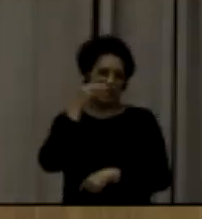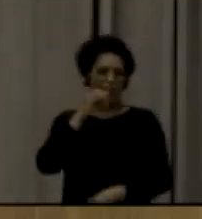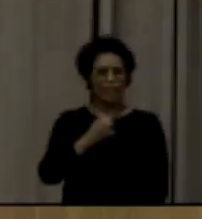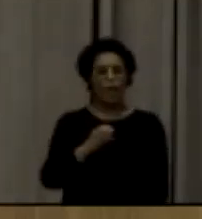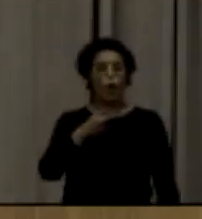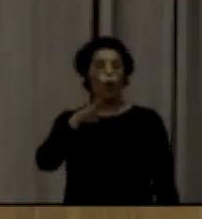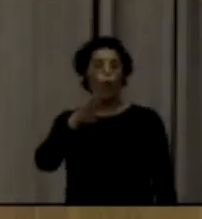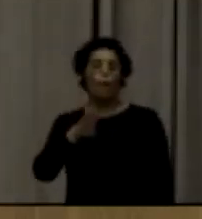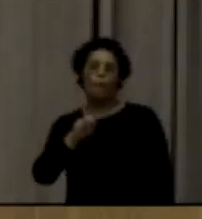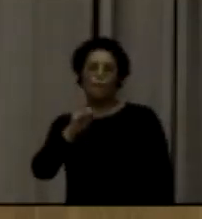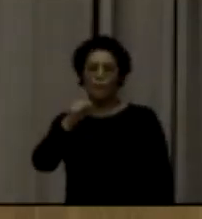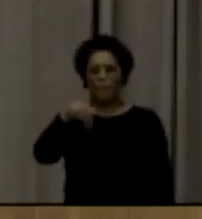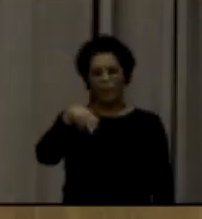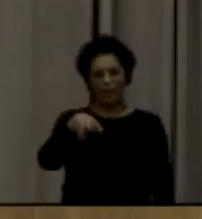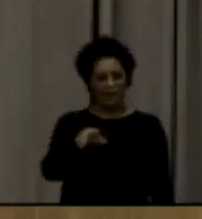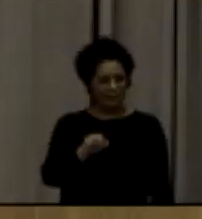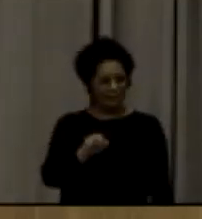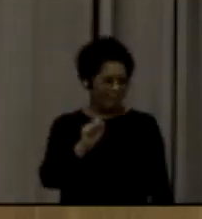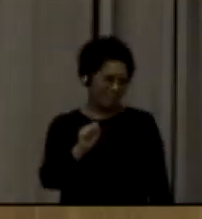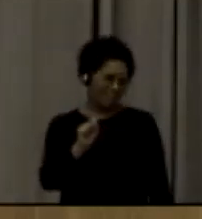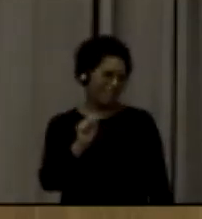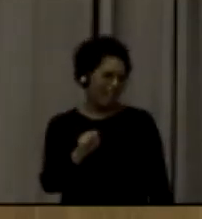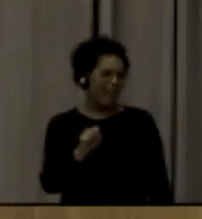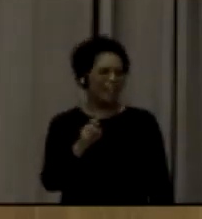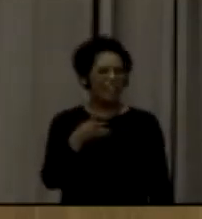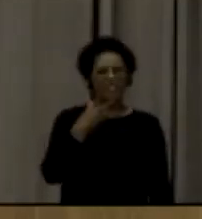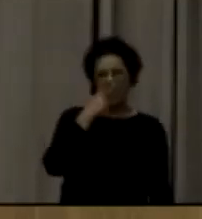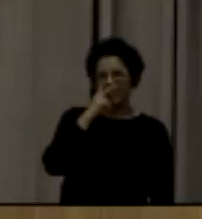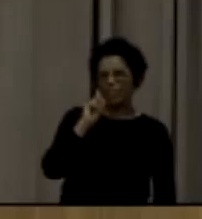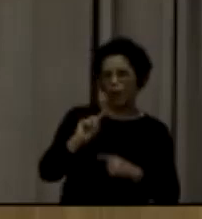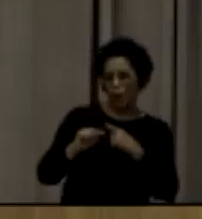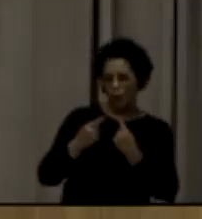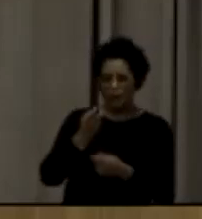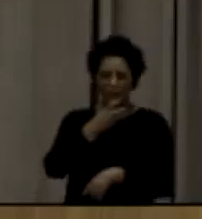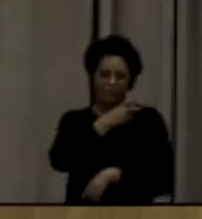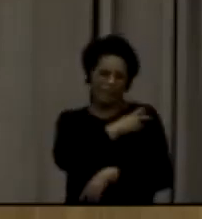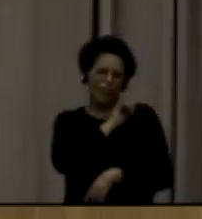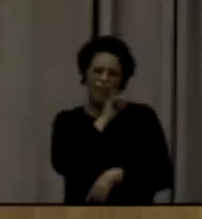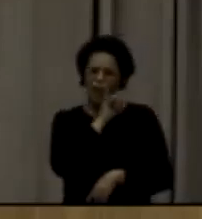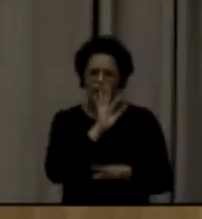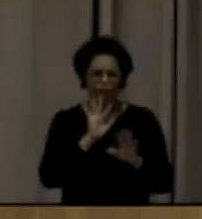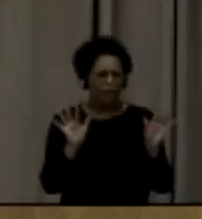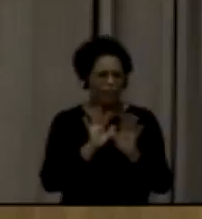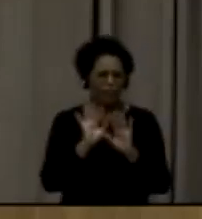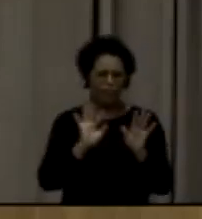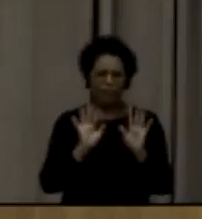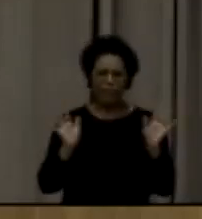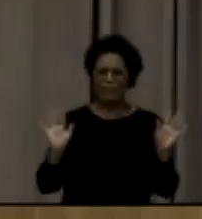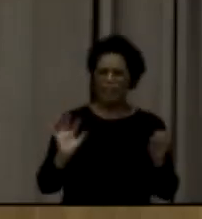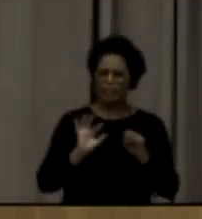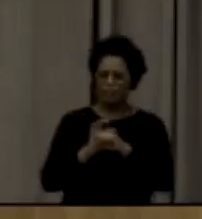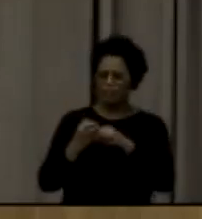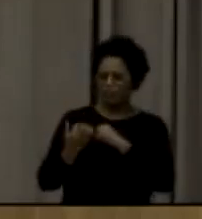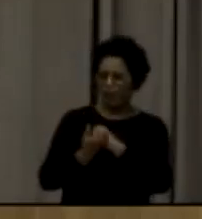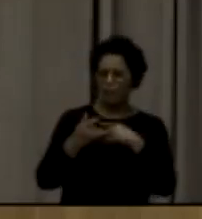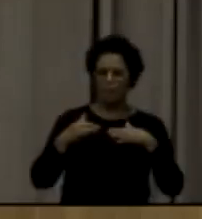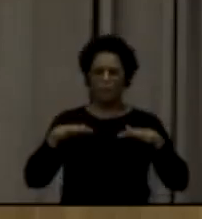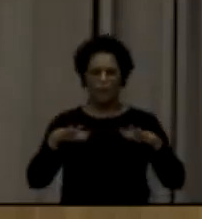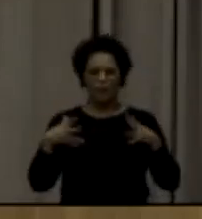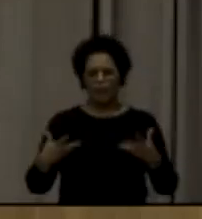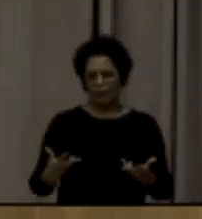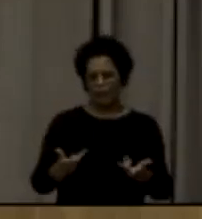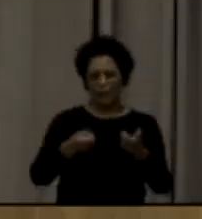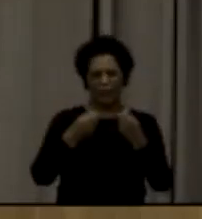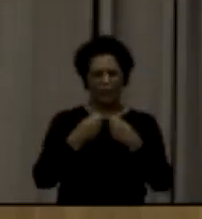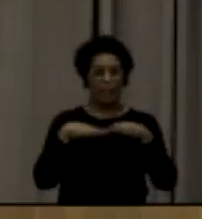Então, vocês acham, parece que eles estão recuperando vacina e que não foi ruim, então, durante essa pandemia, com a qualidade